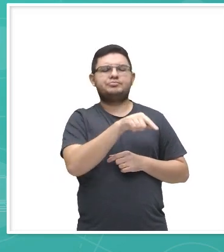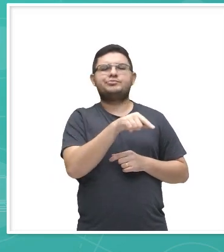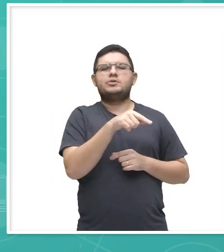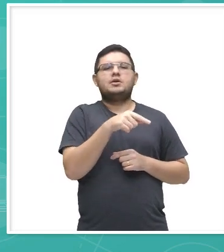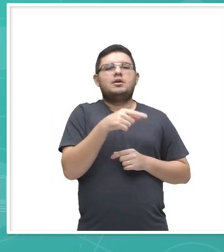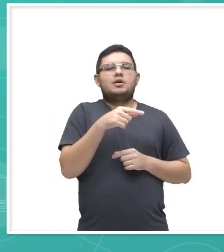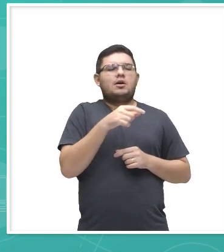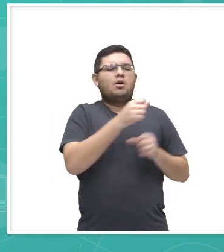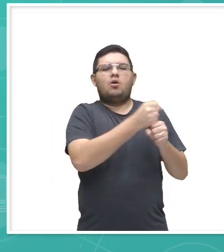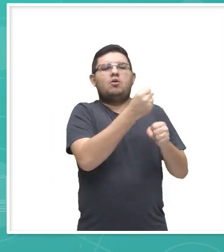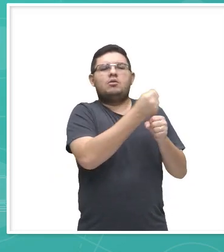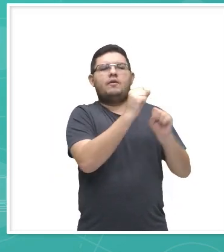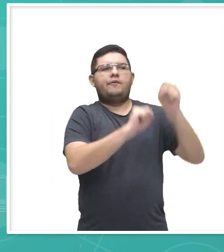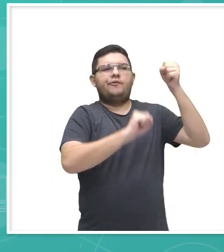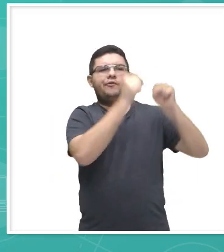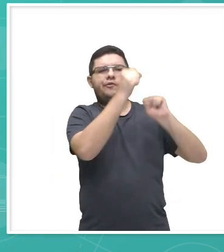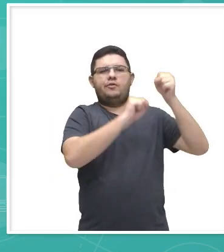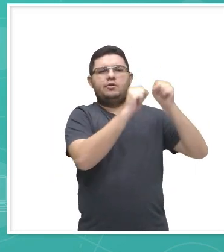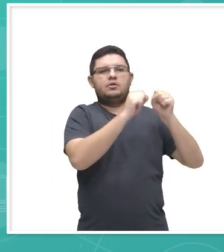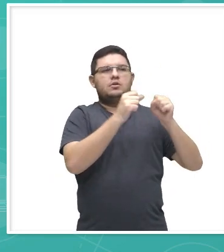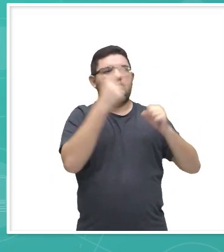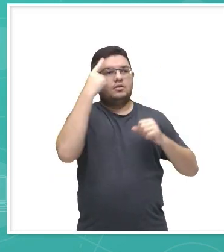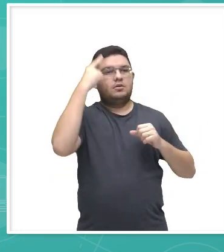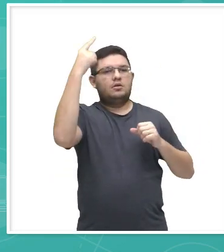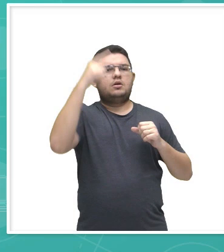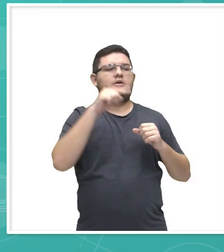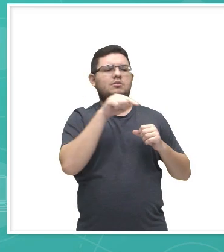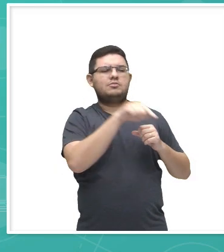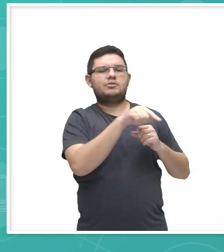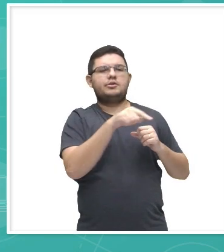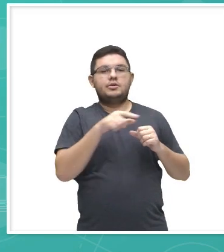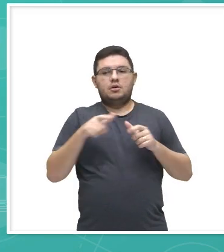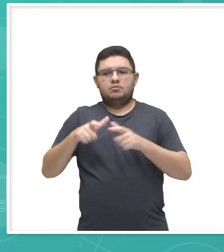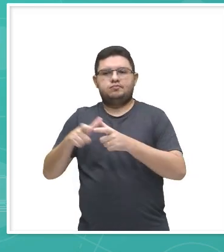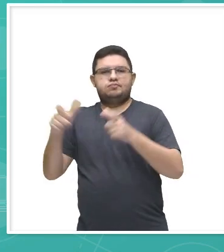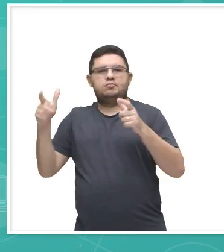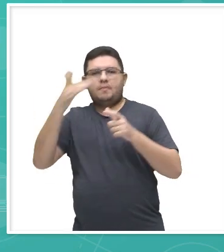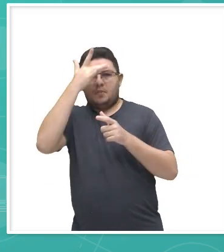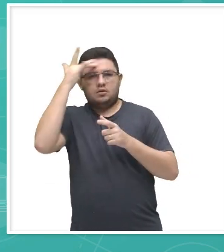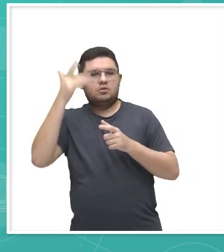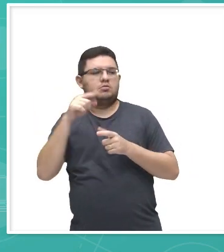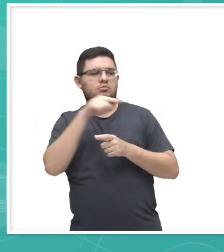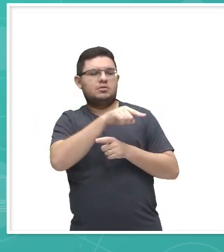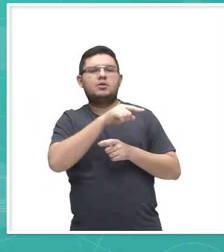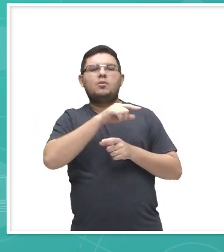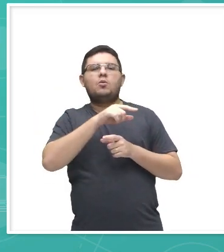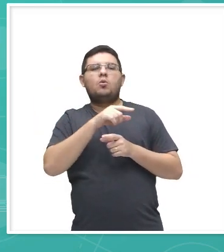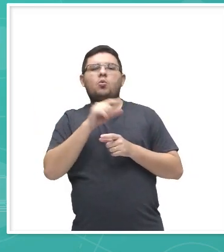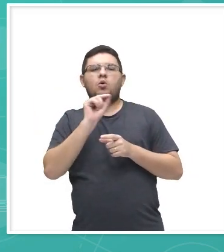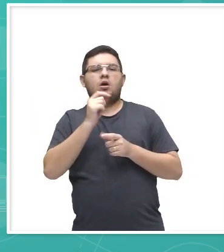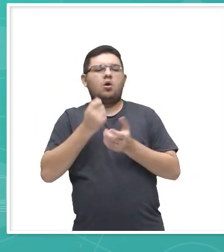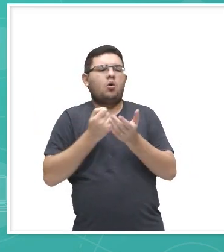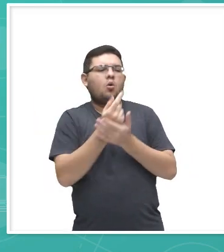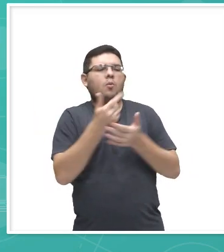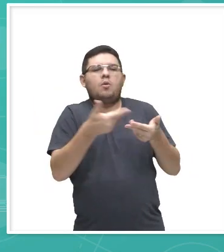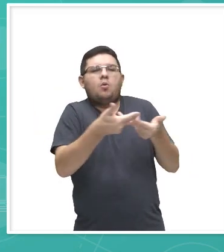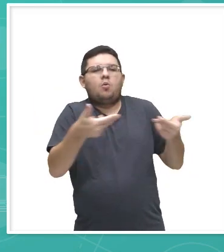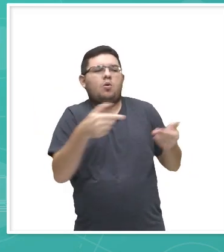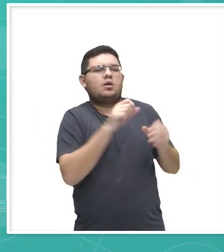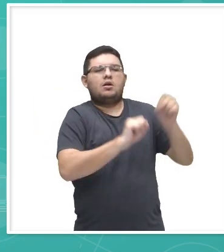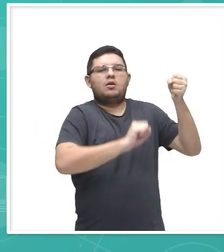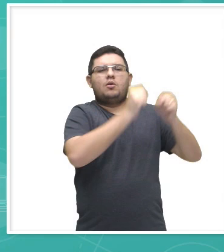uma fábrica se você não tem ali uma demanda, né? Se você não tem ali pessoas para consumir